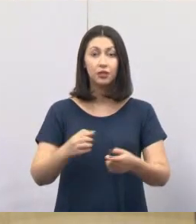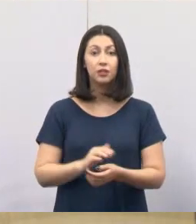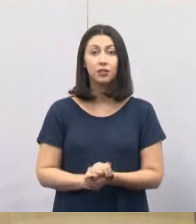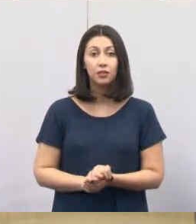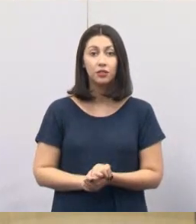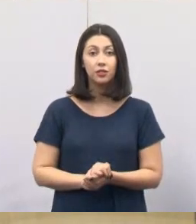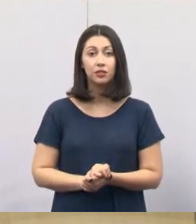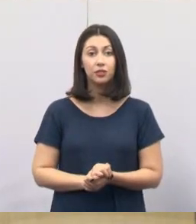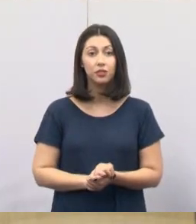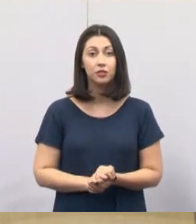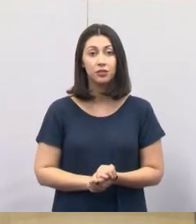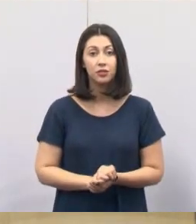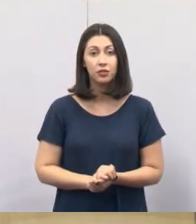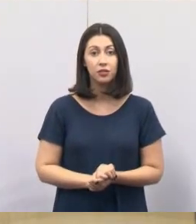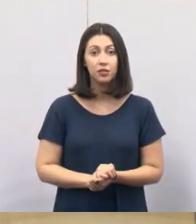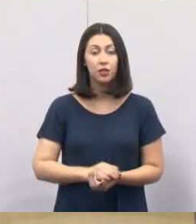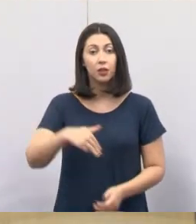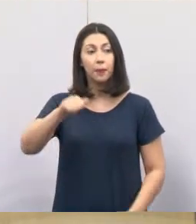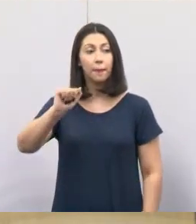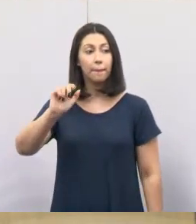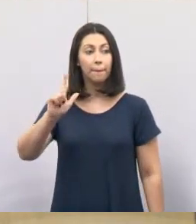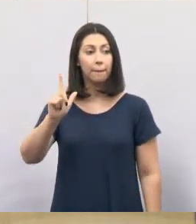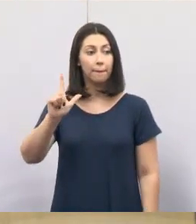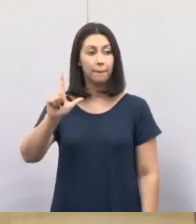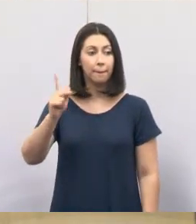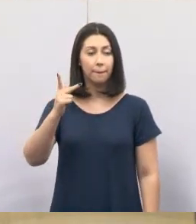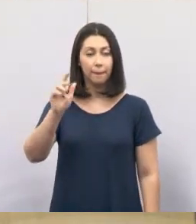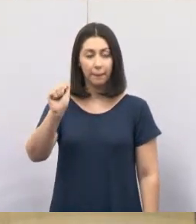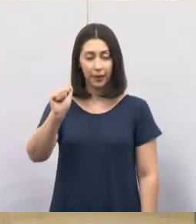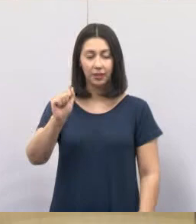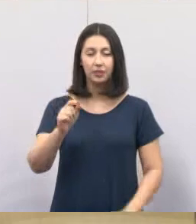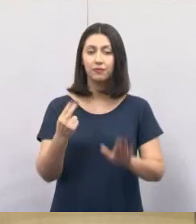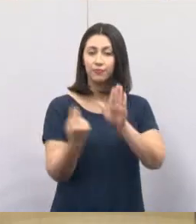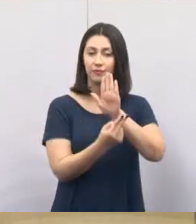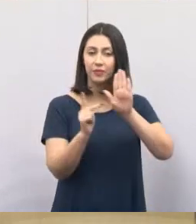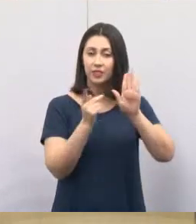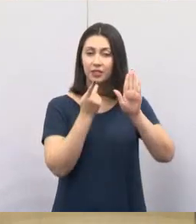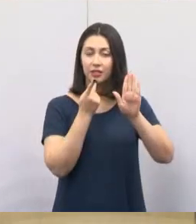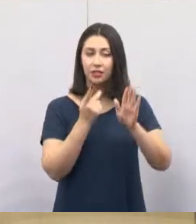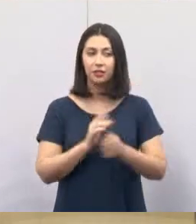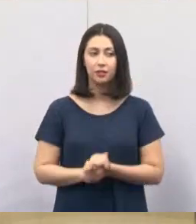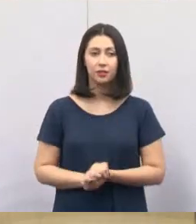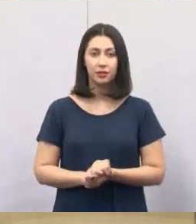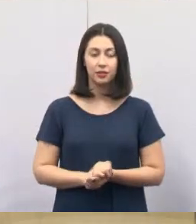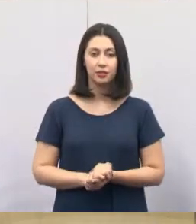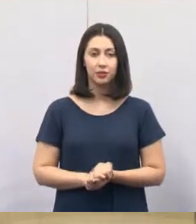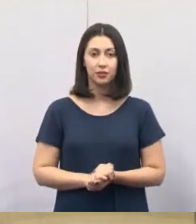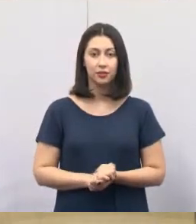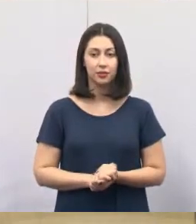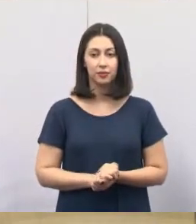melhor jogador do Campeonato Paulista de Malha 2022. Autoria Hernani Barreto.